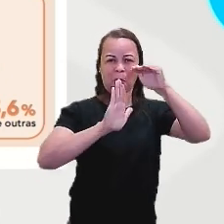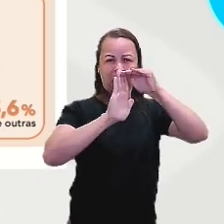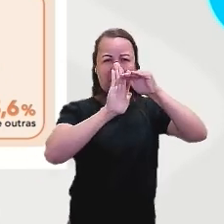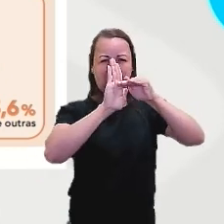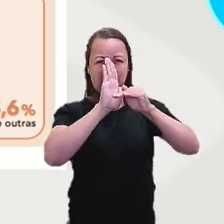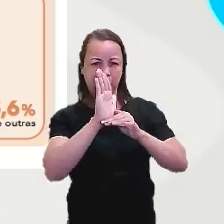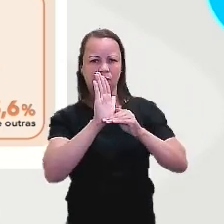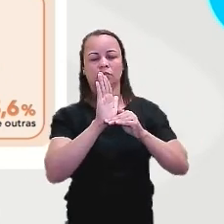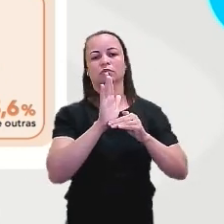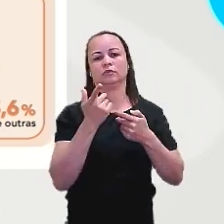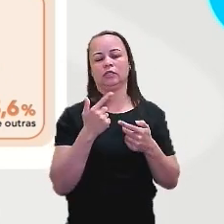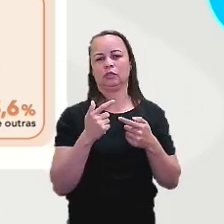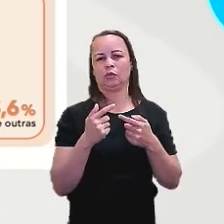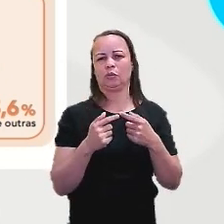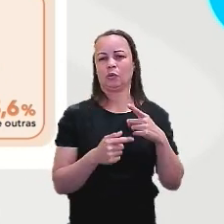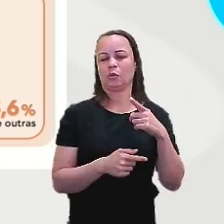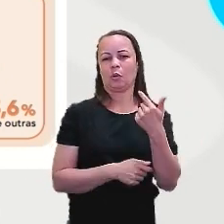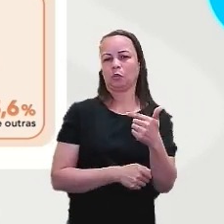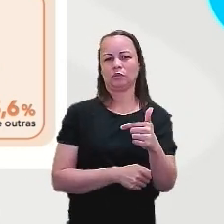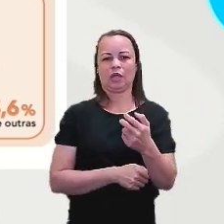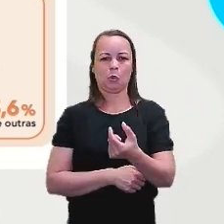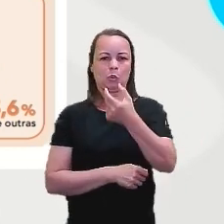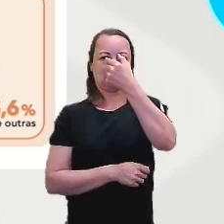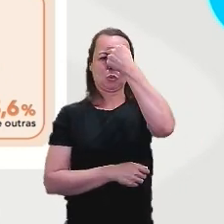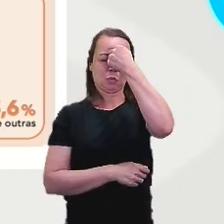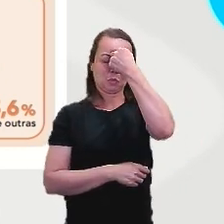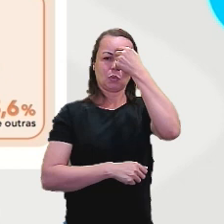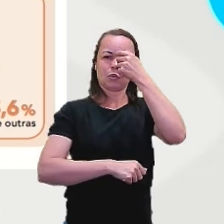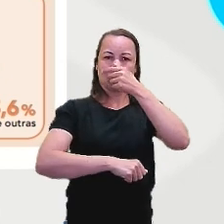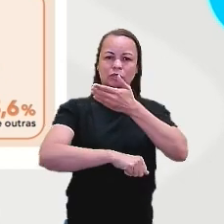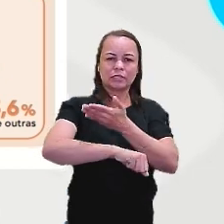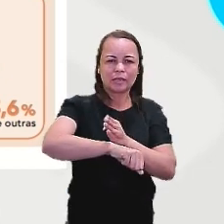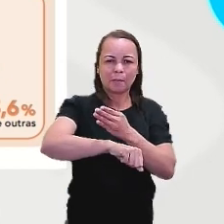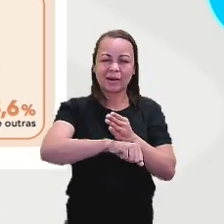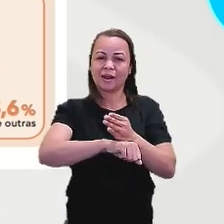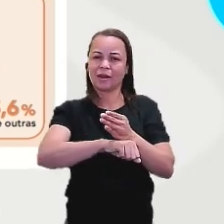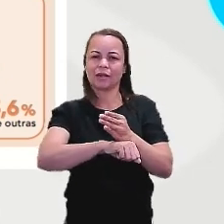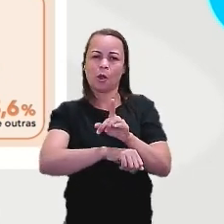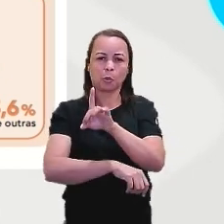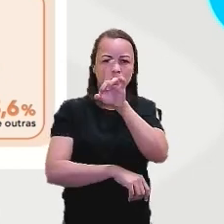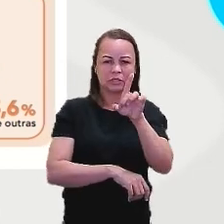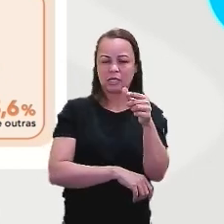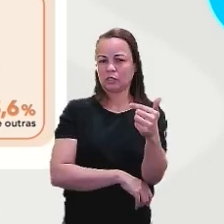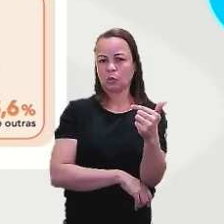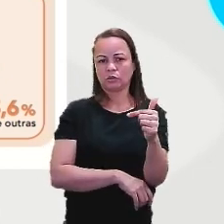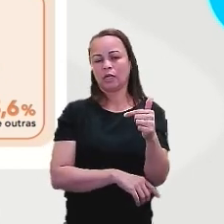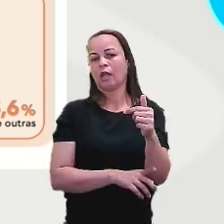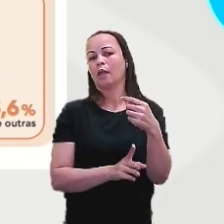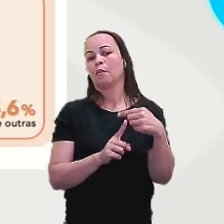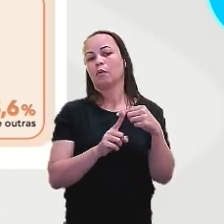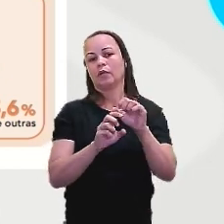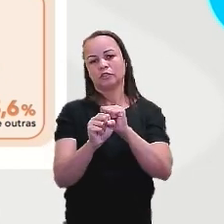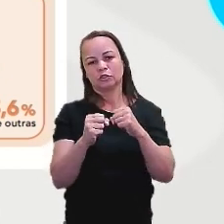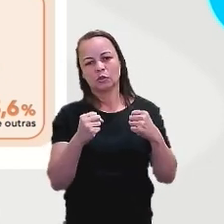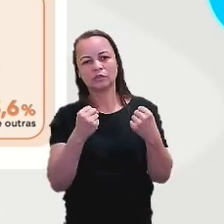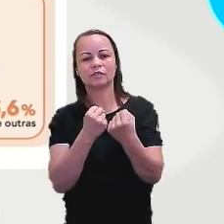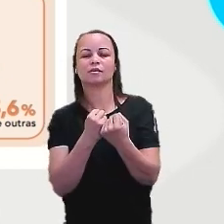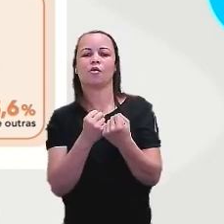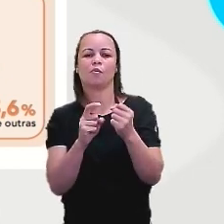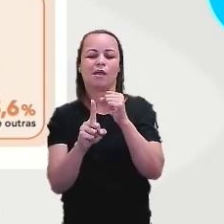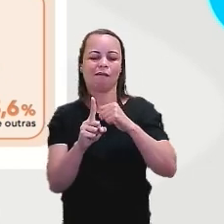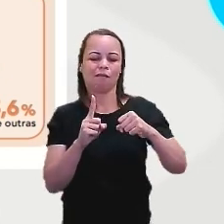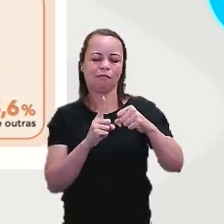da Consciência Branca, porque historicamente, socialmente, essa parcela da população, ou seja, a